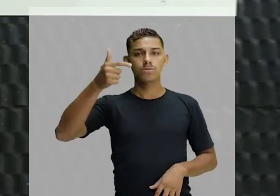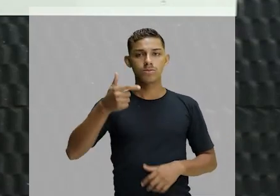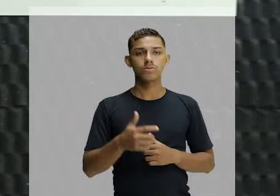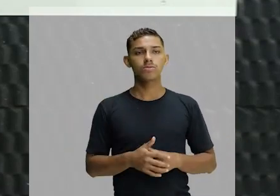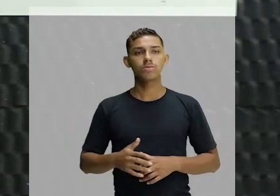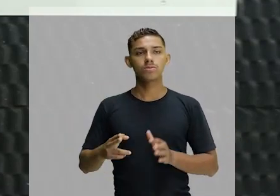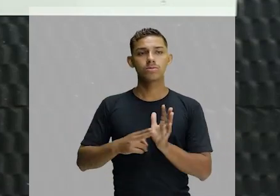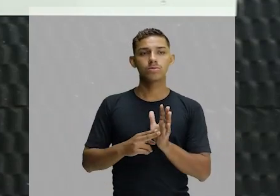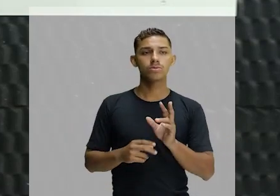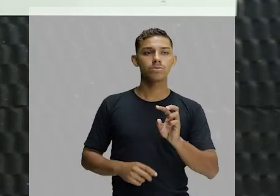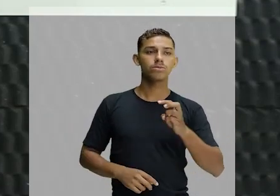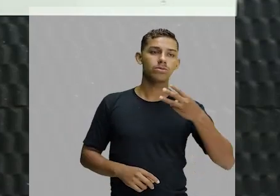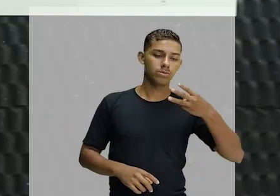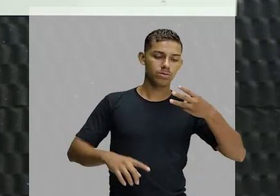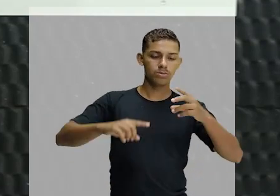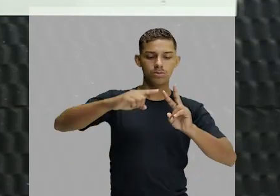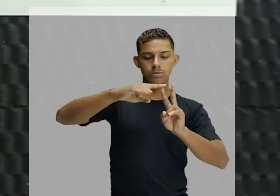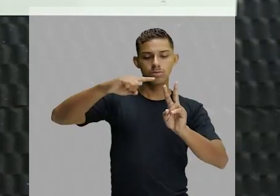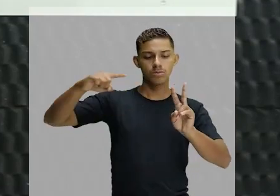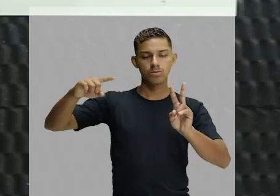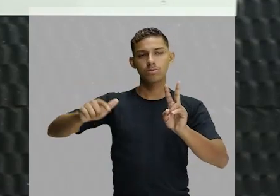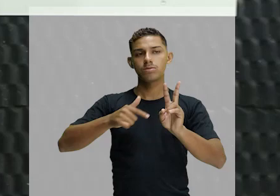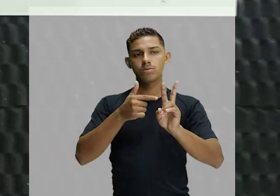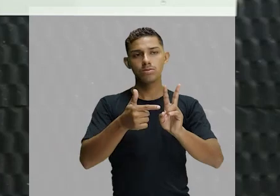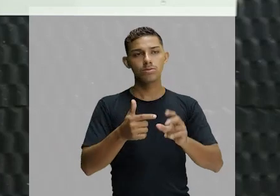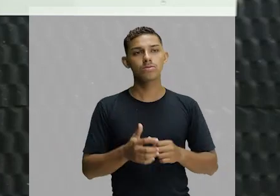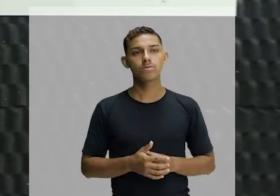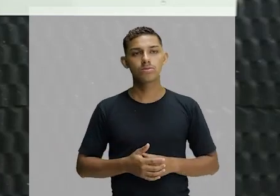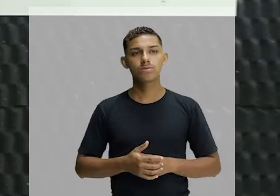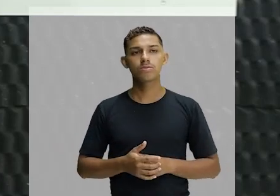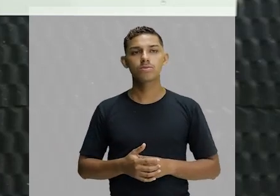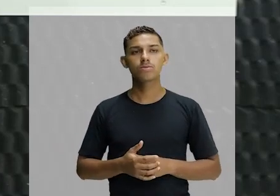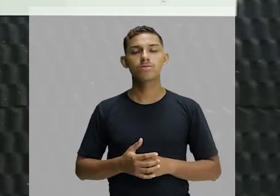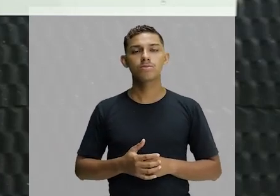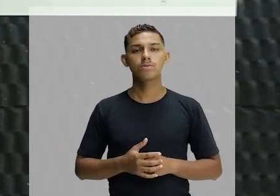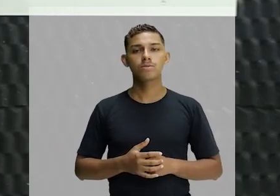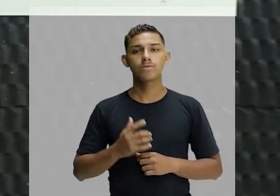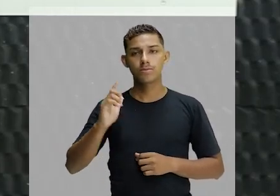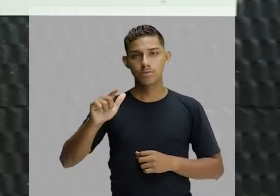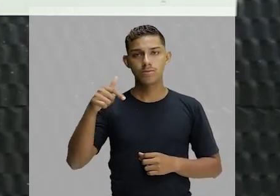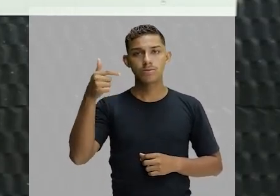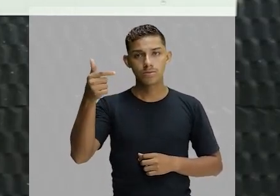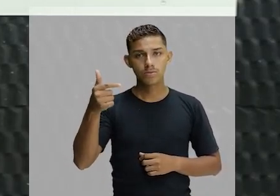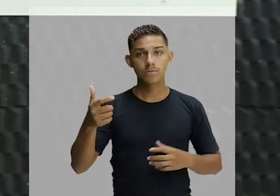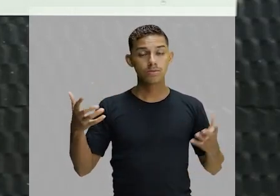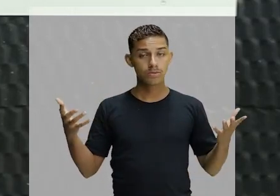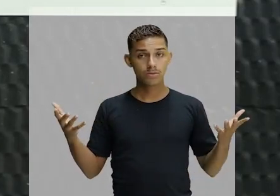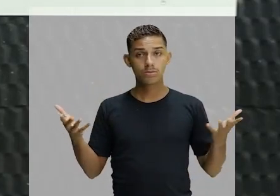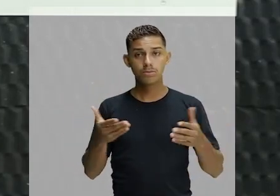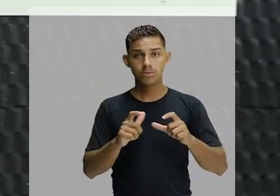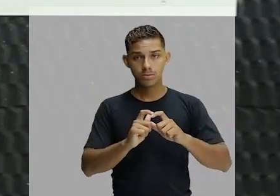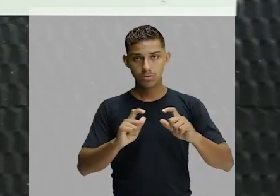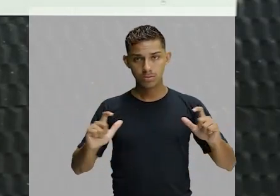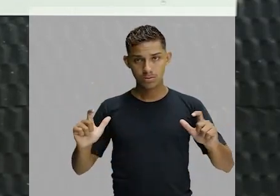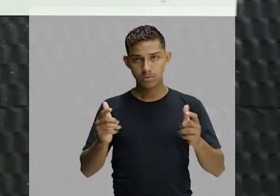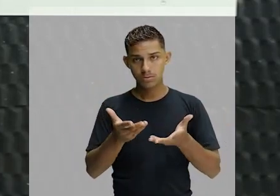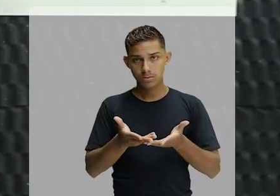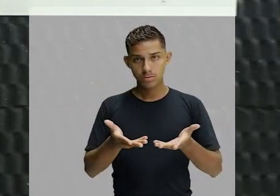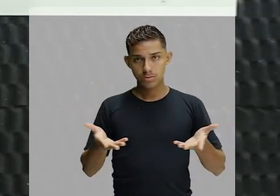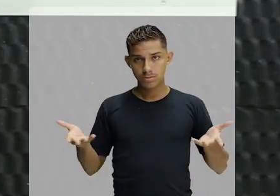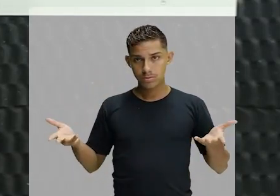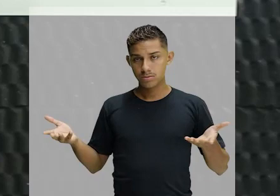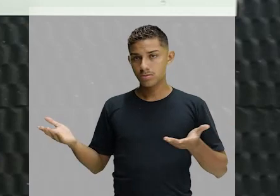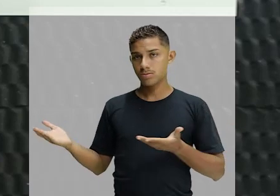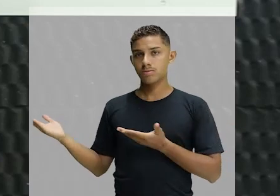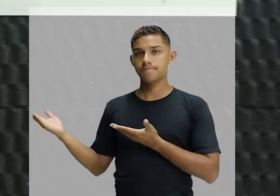igual a 3 raiz de 2 ao quadrado. Certo? Então, nós vamos ter